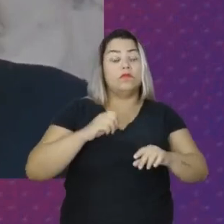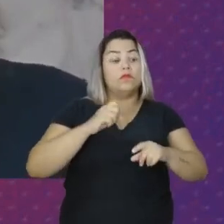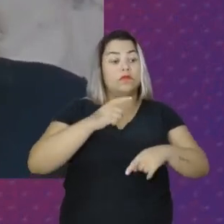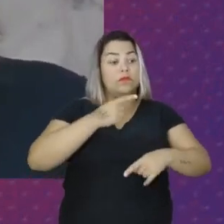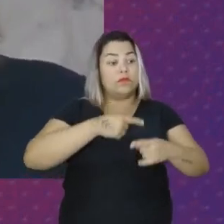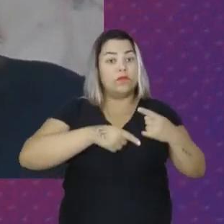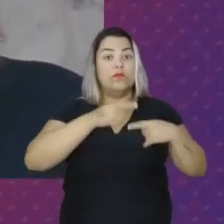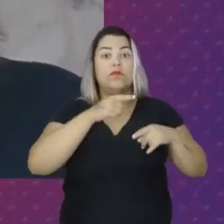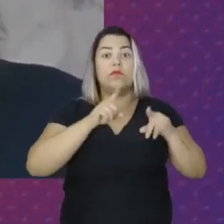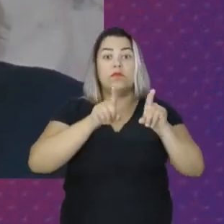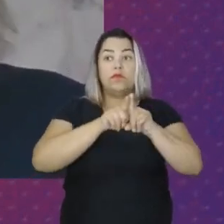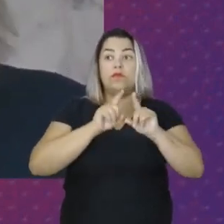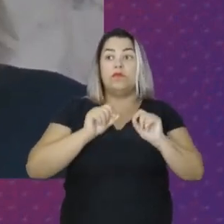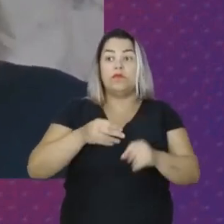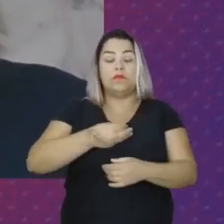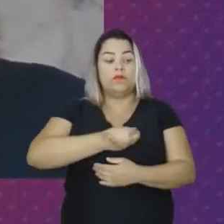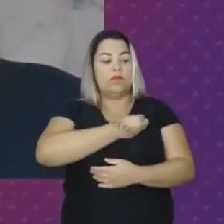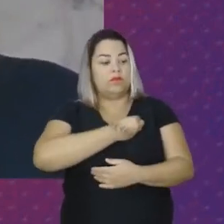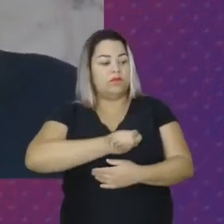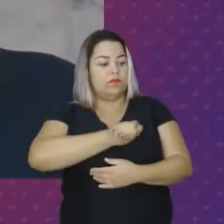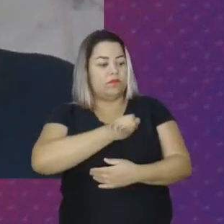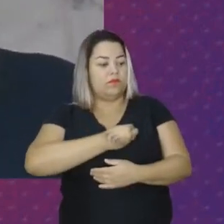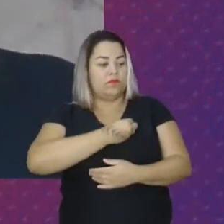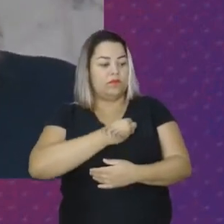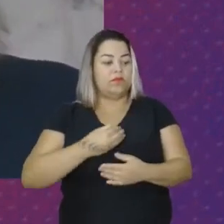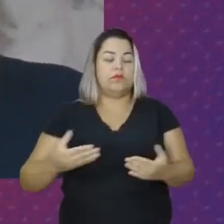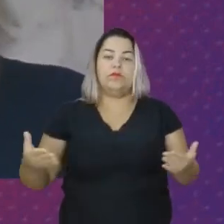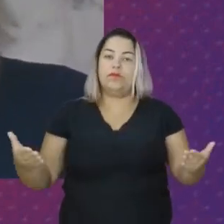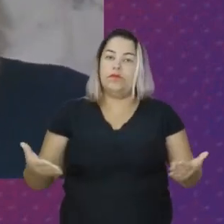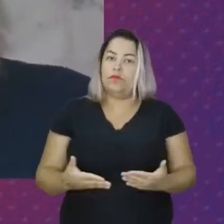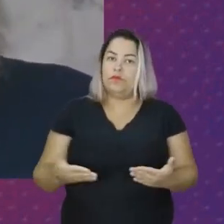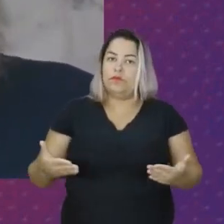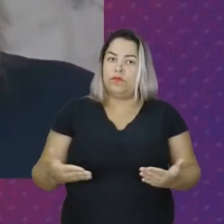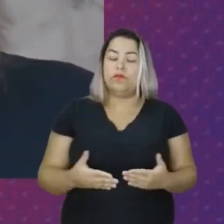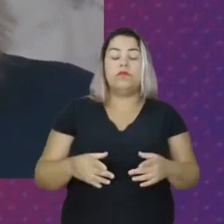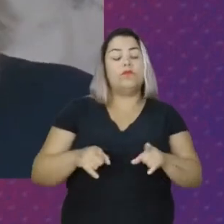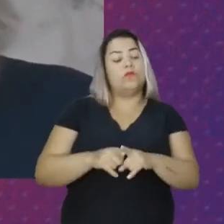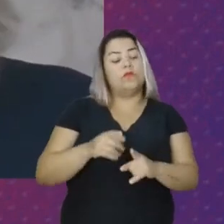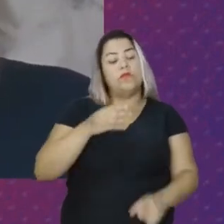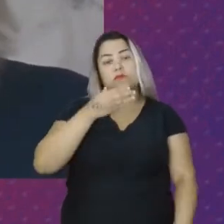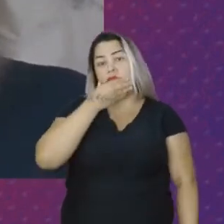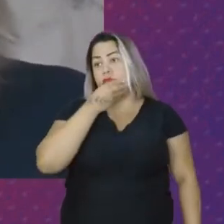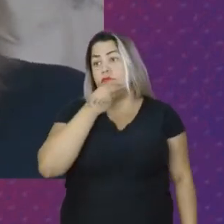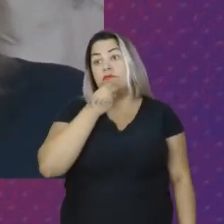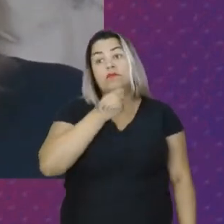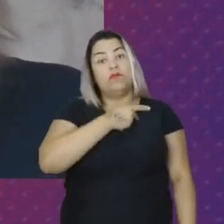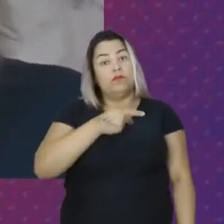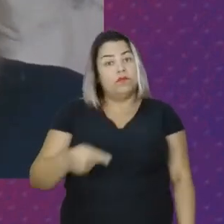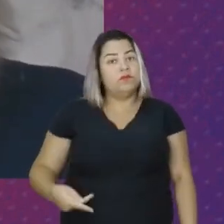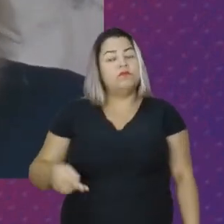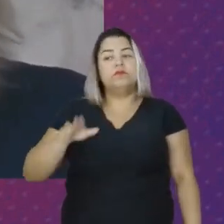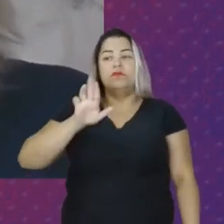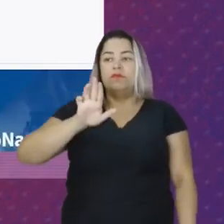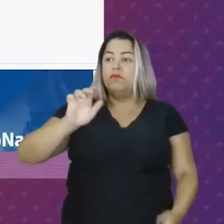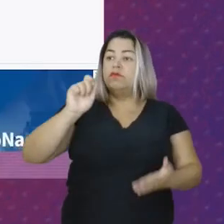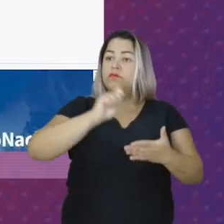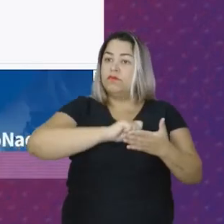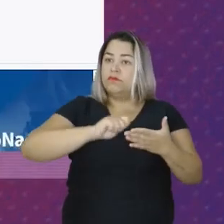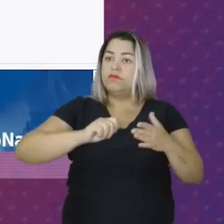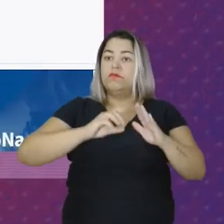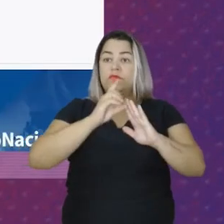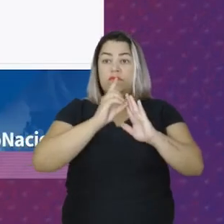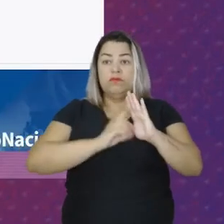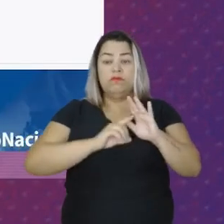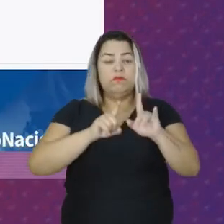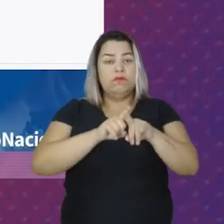construção da sua vida. E agora, mais recentemente, o presidente Lula assinou o decreto